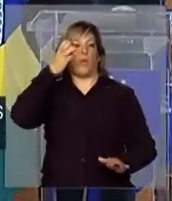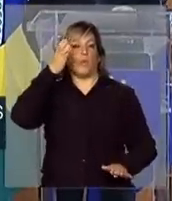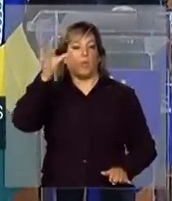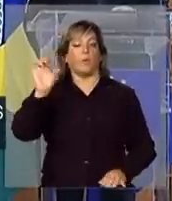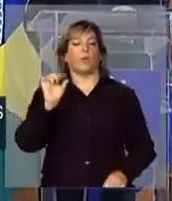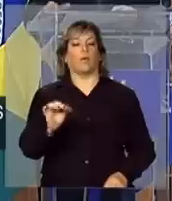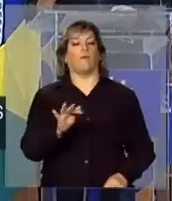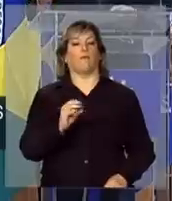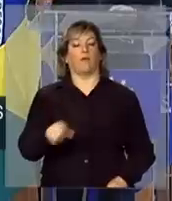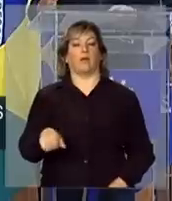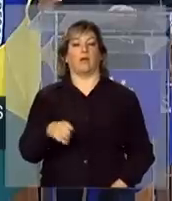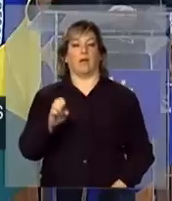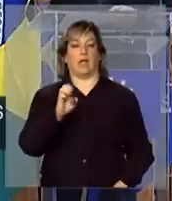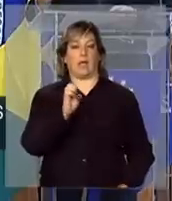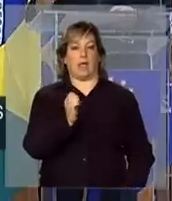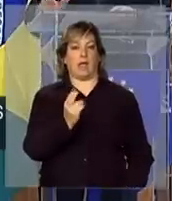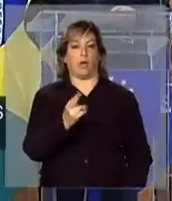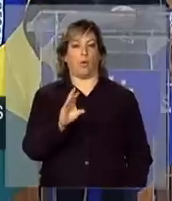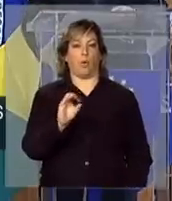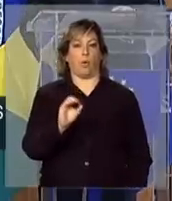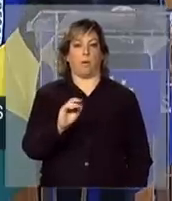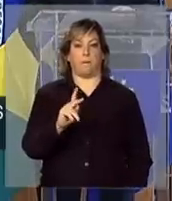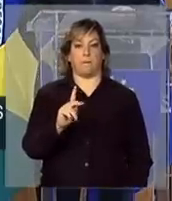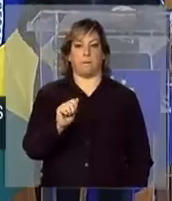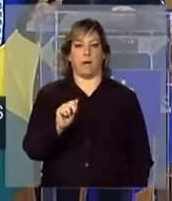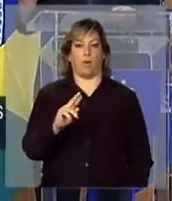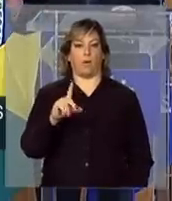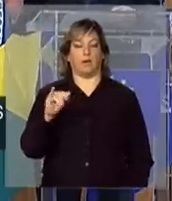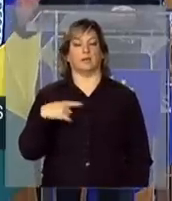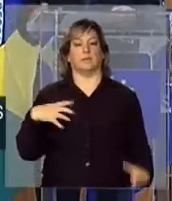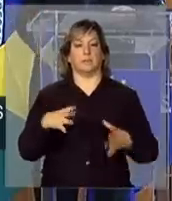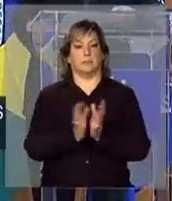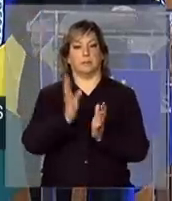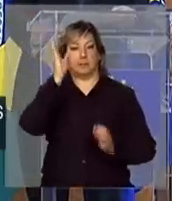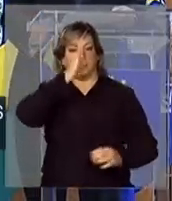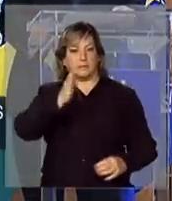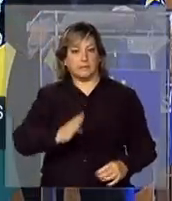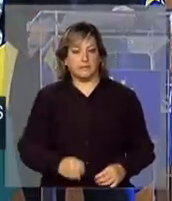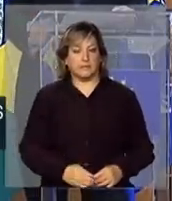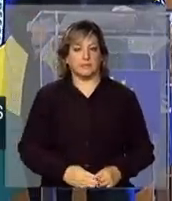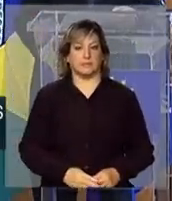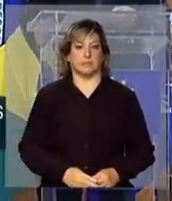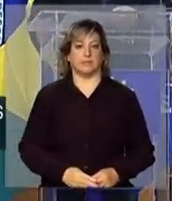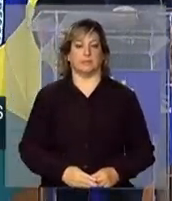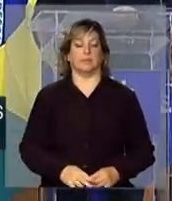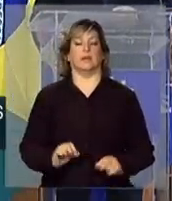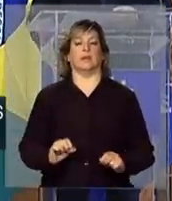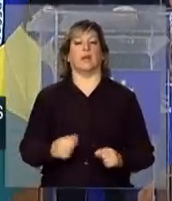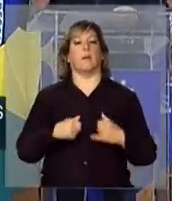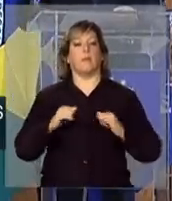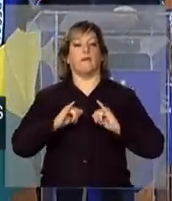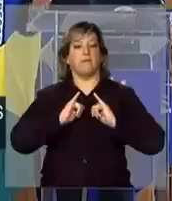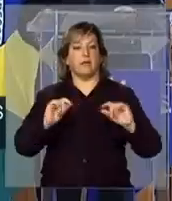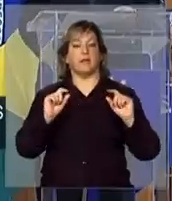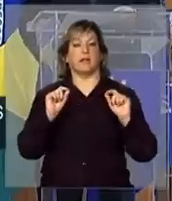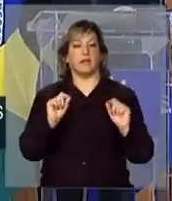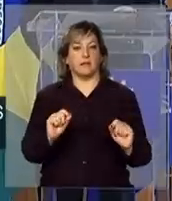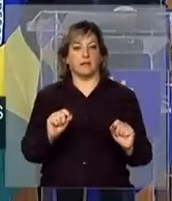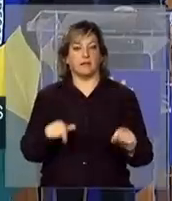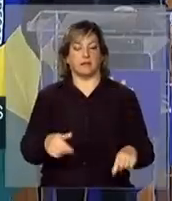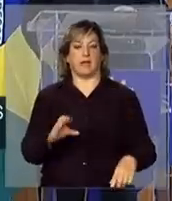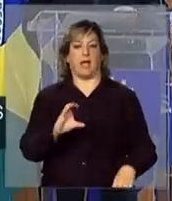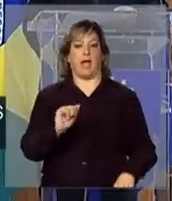que foi a Europália Brasil. E posso agora dizer-lhe, Senhora Presidente, que hoje em dia